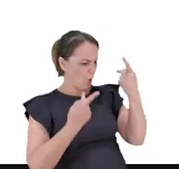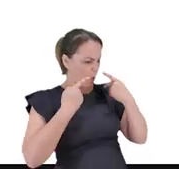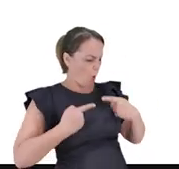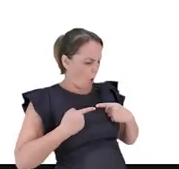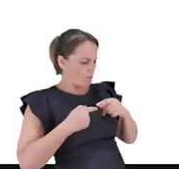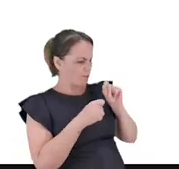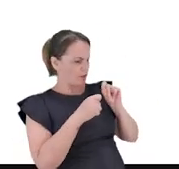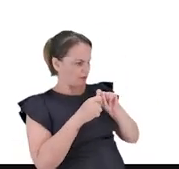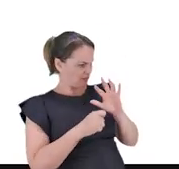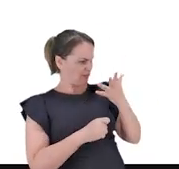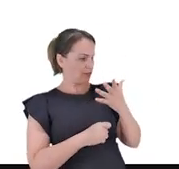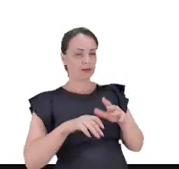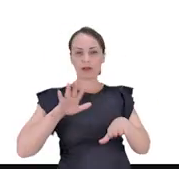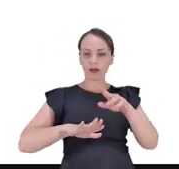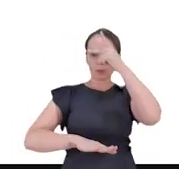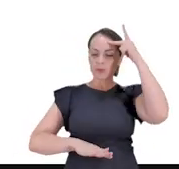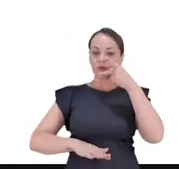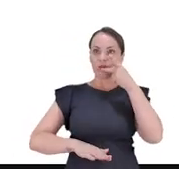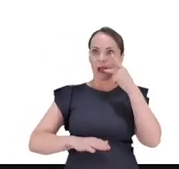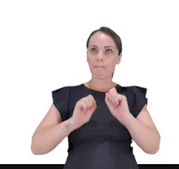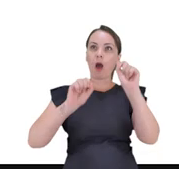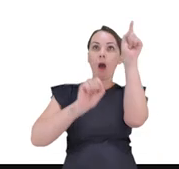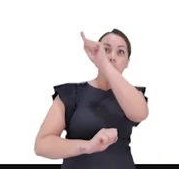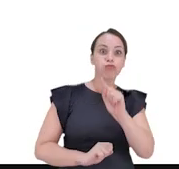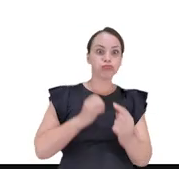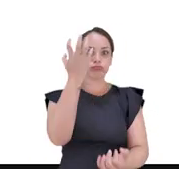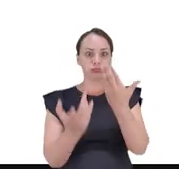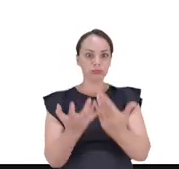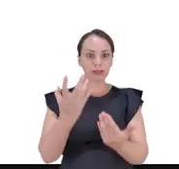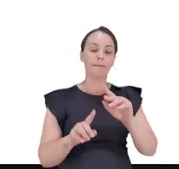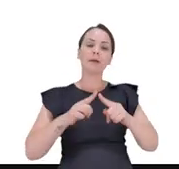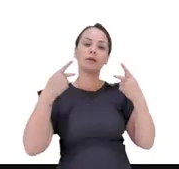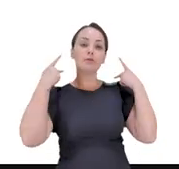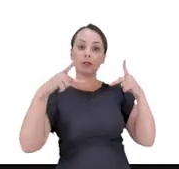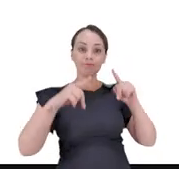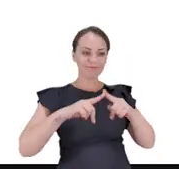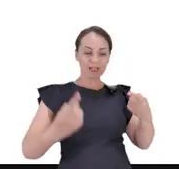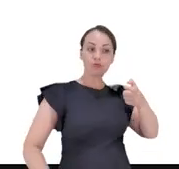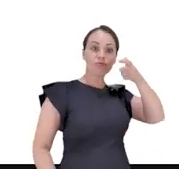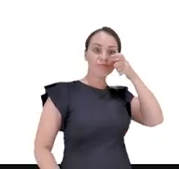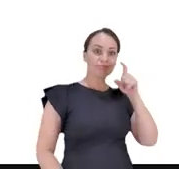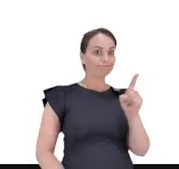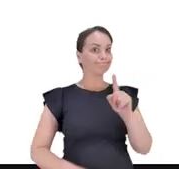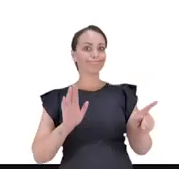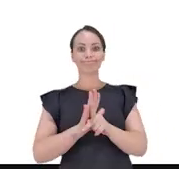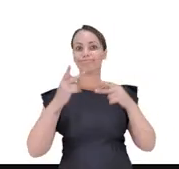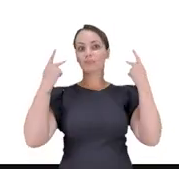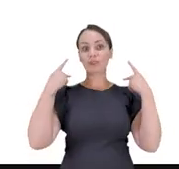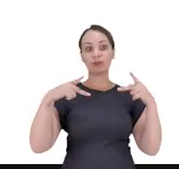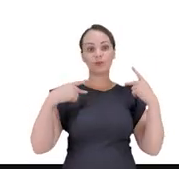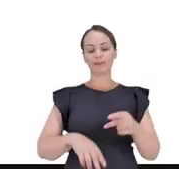andam dizendo que às vezes pode cair um raio e pôr fogo, mas isso é um processo natural. Mas o que a gente tem acompanhado não é natural, é, Liana? Não, não